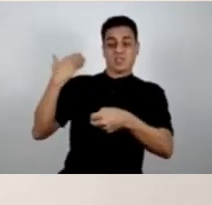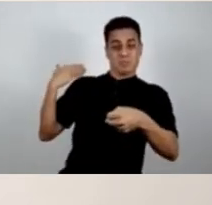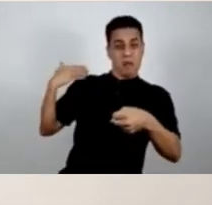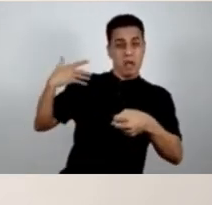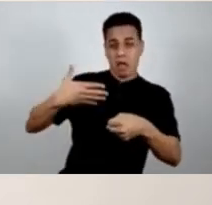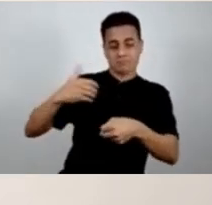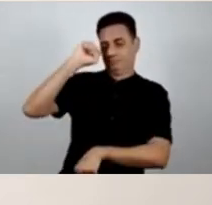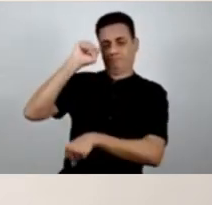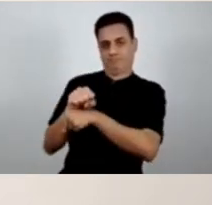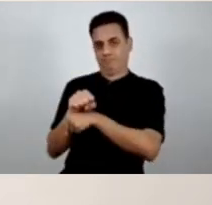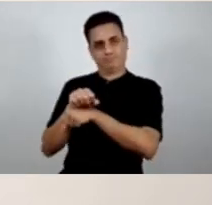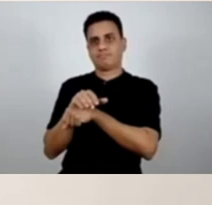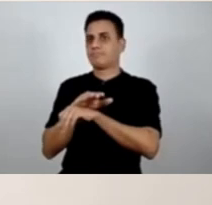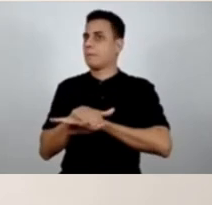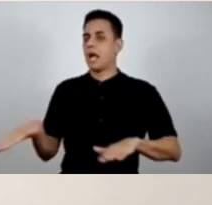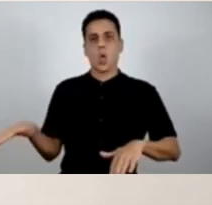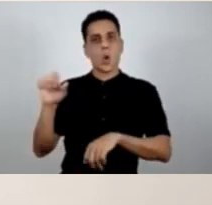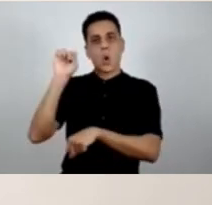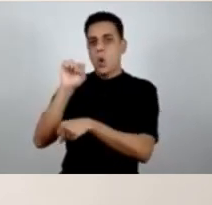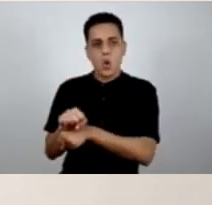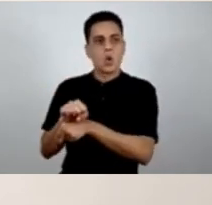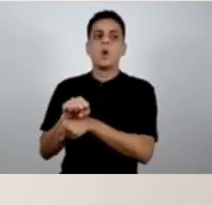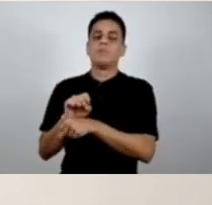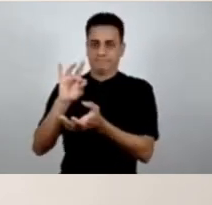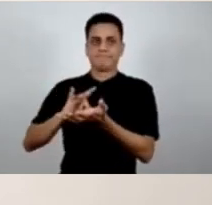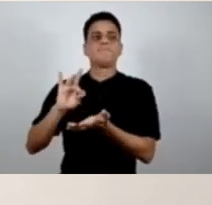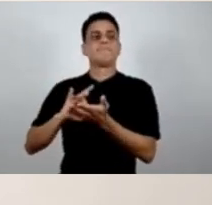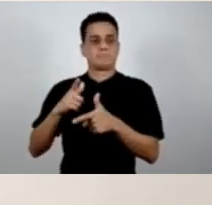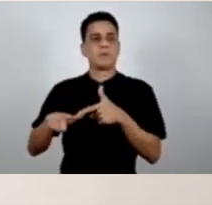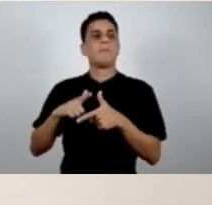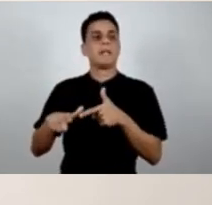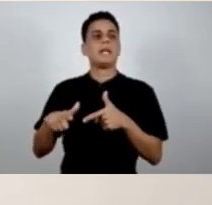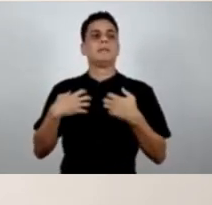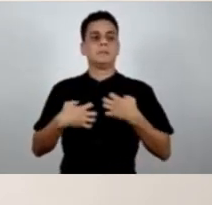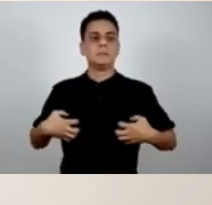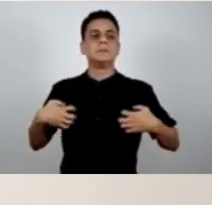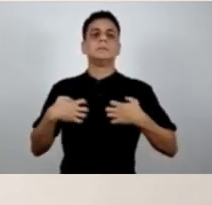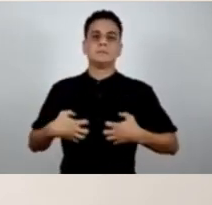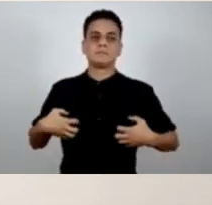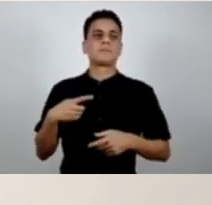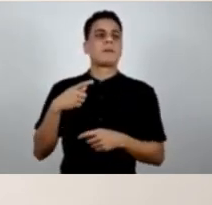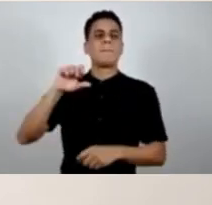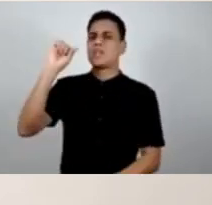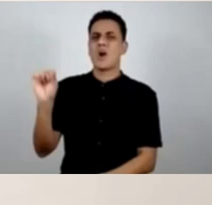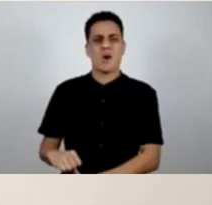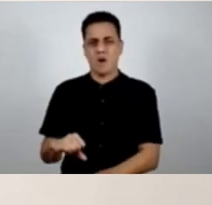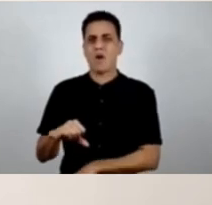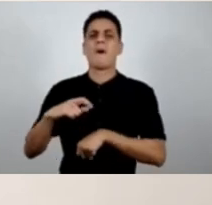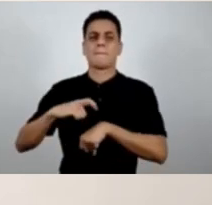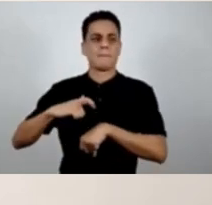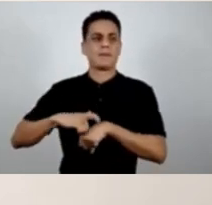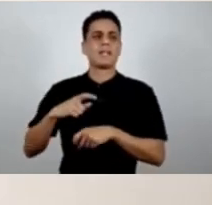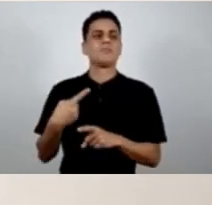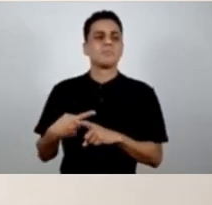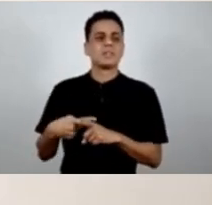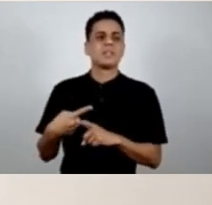parou, né? De uma maneira assim dramática, e dramática no sentido, no pior sentido da palavra, porque como